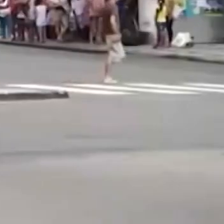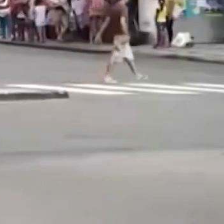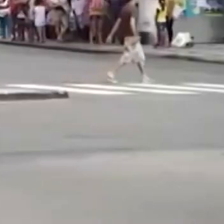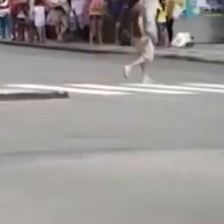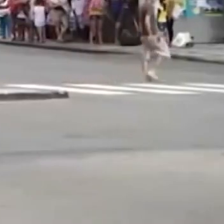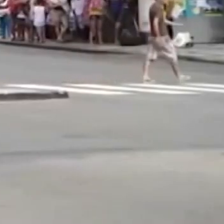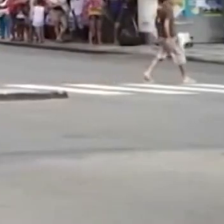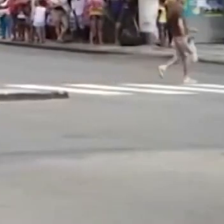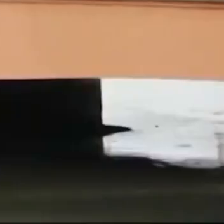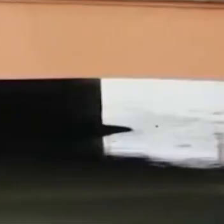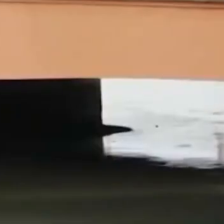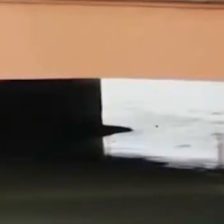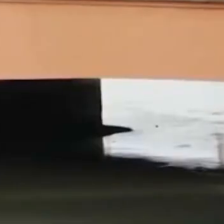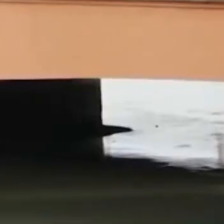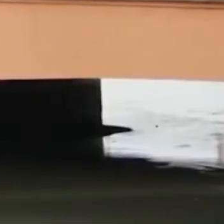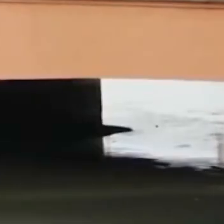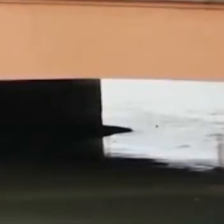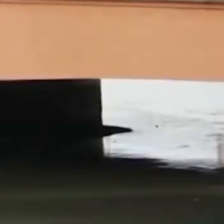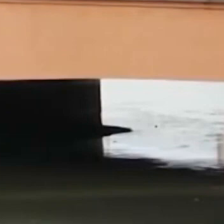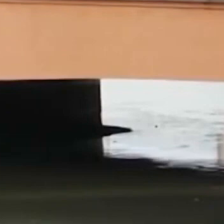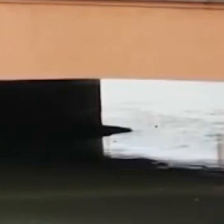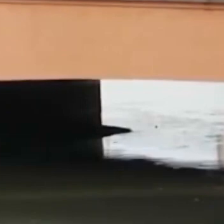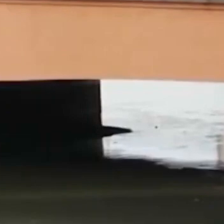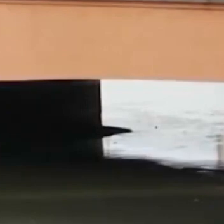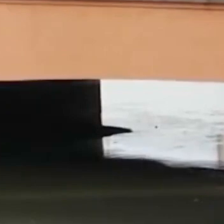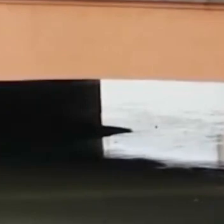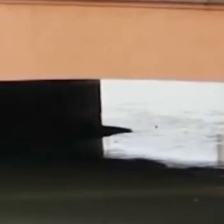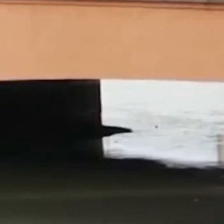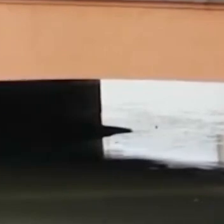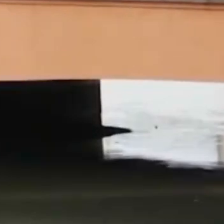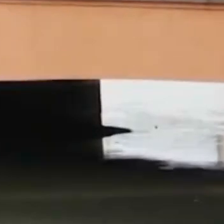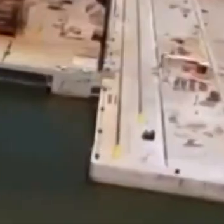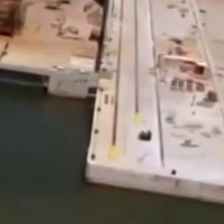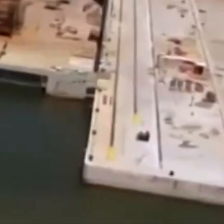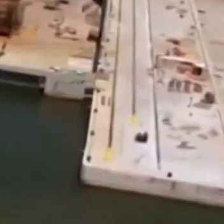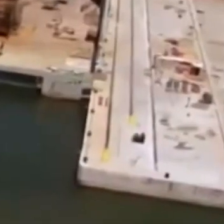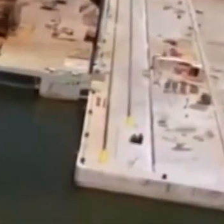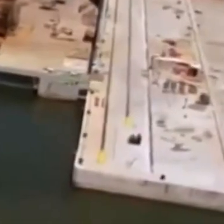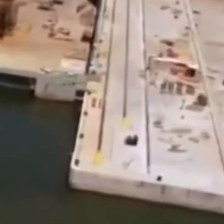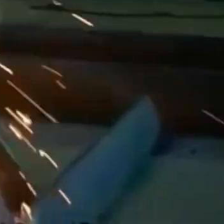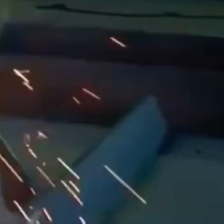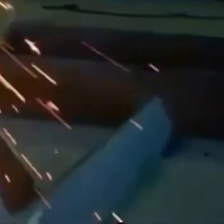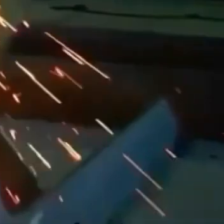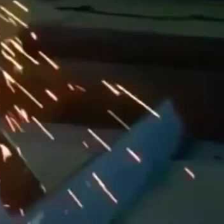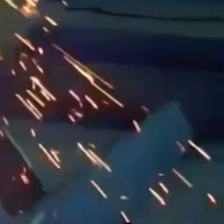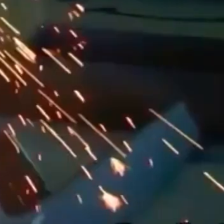que representa 4,6% da população brasileira.